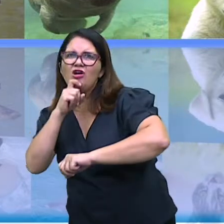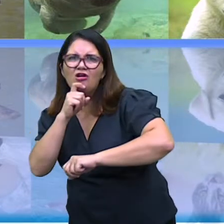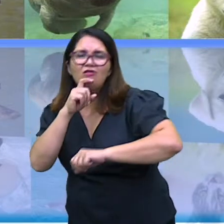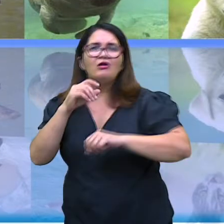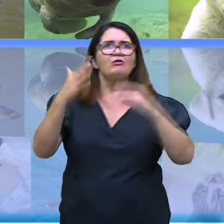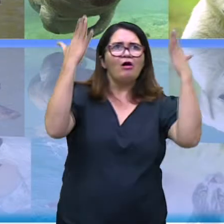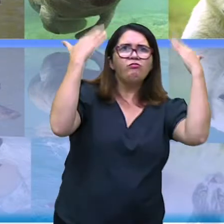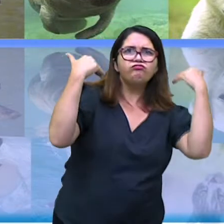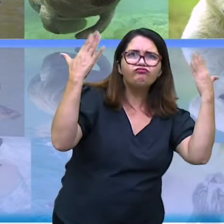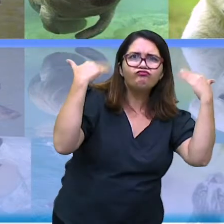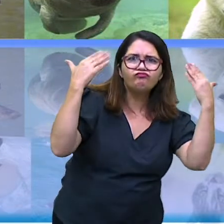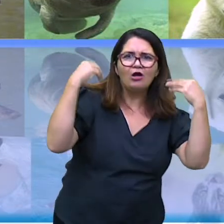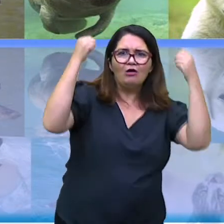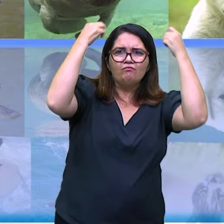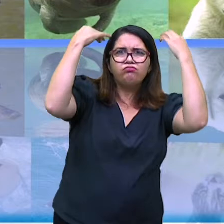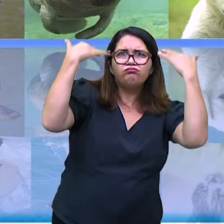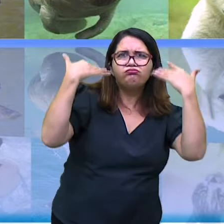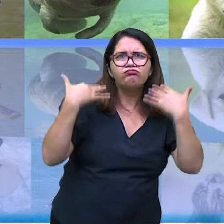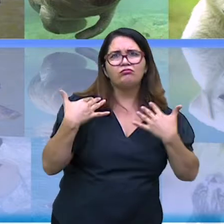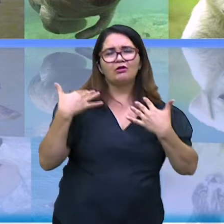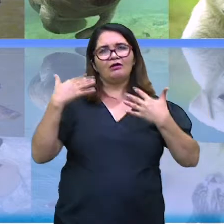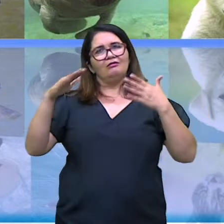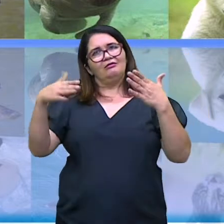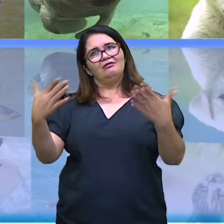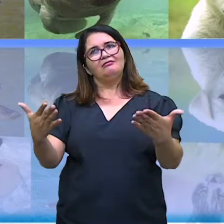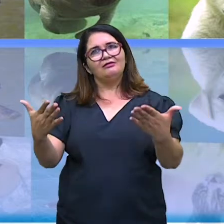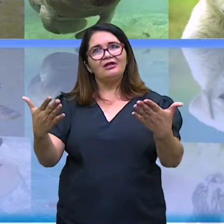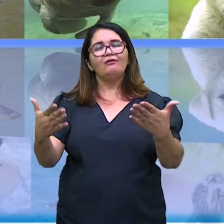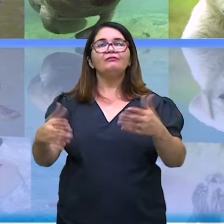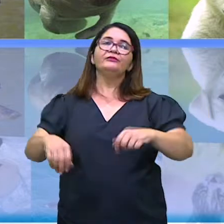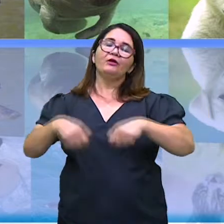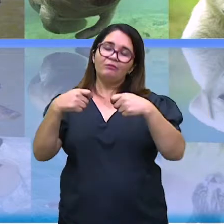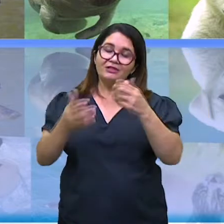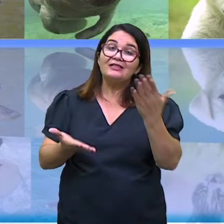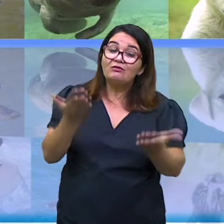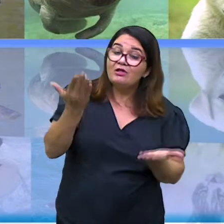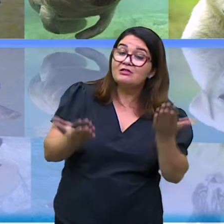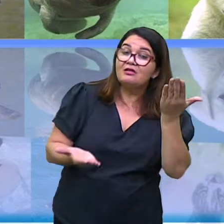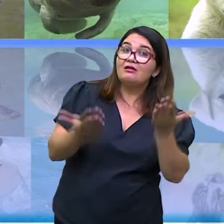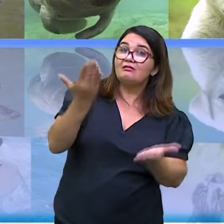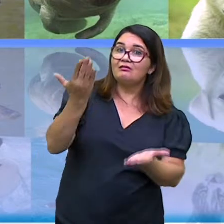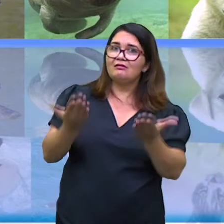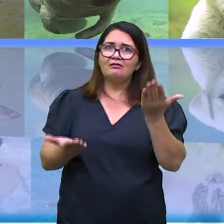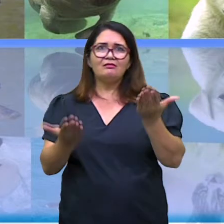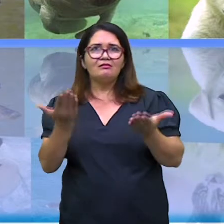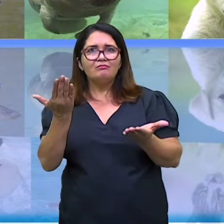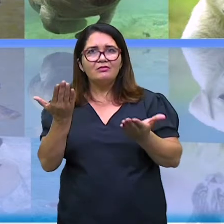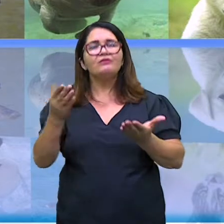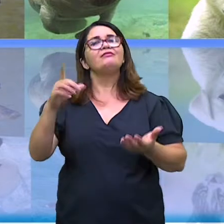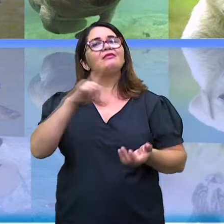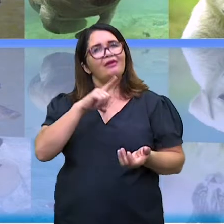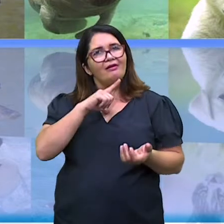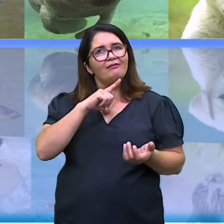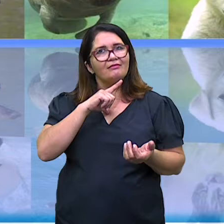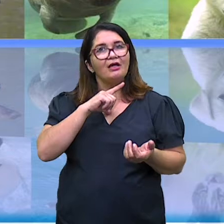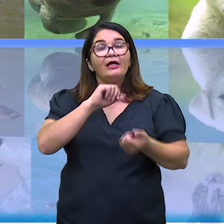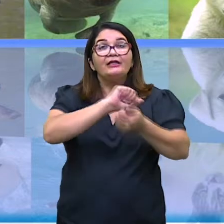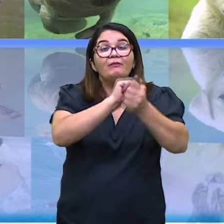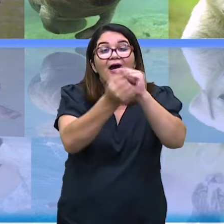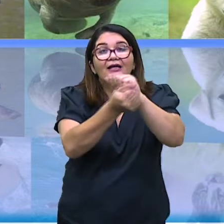uma maneira que tudo faça ter um peso e esse ser consiga se